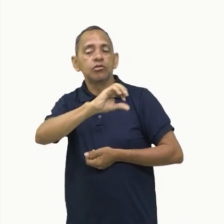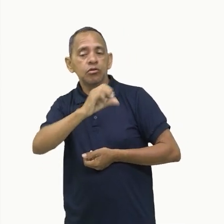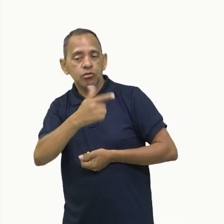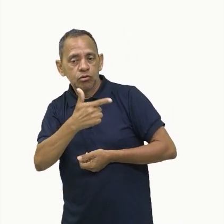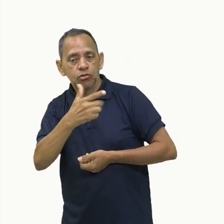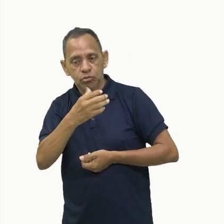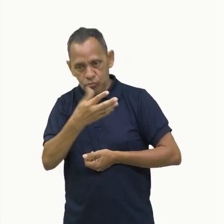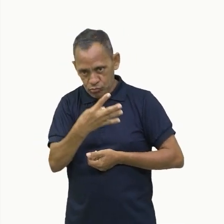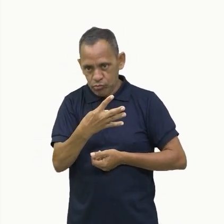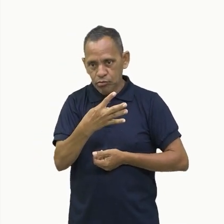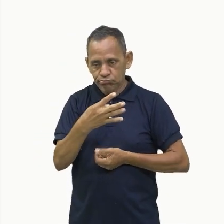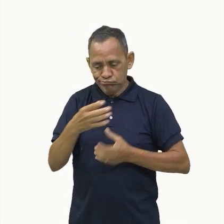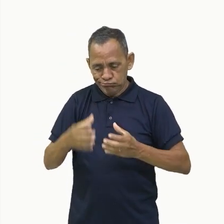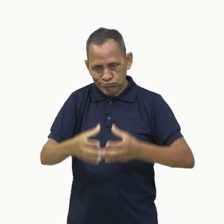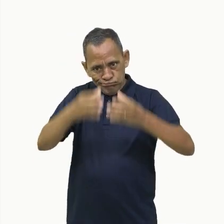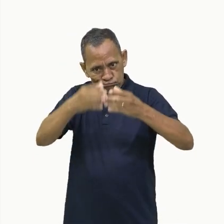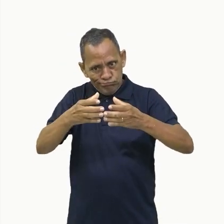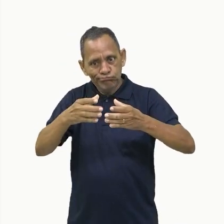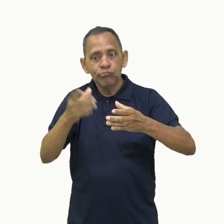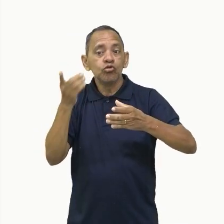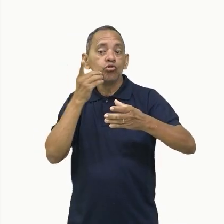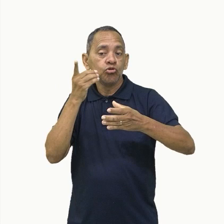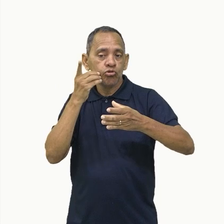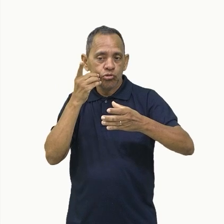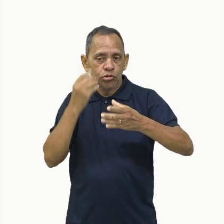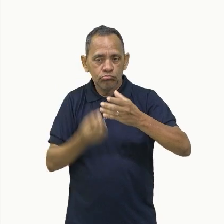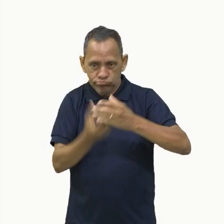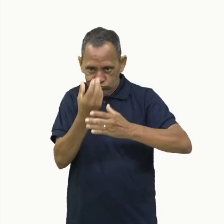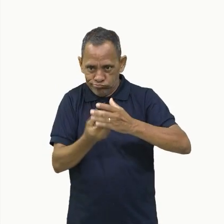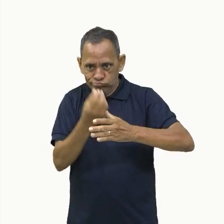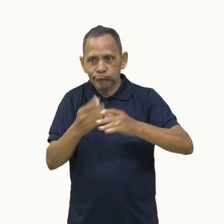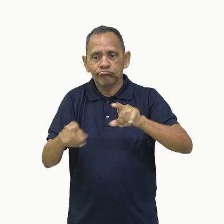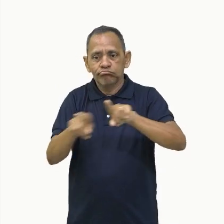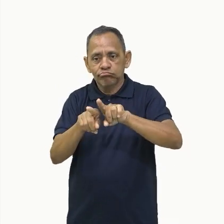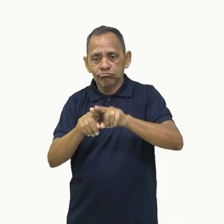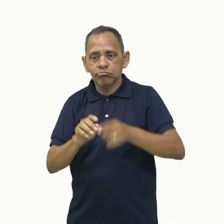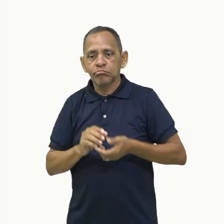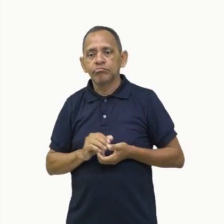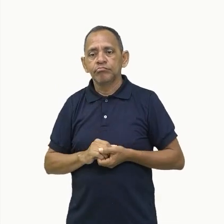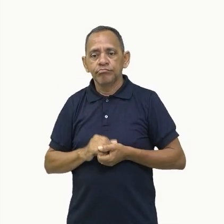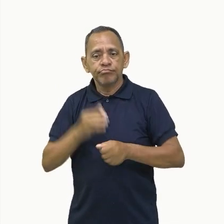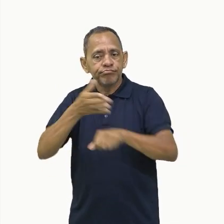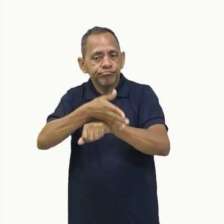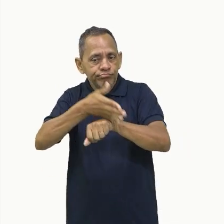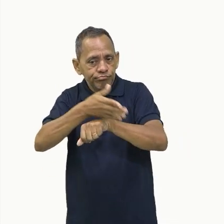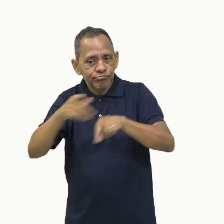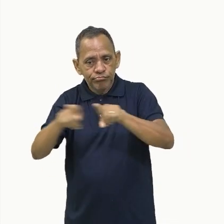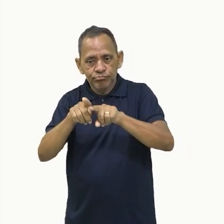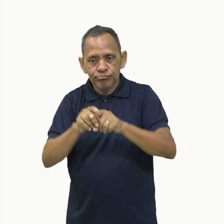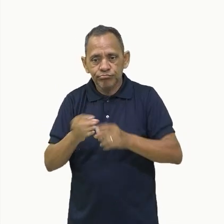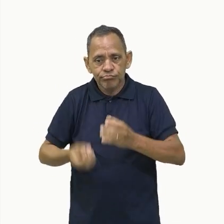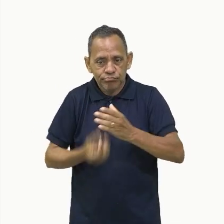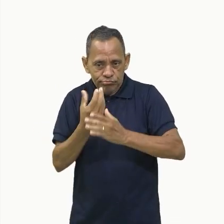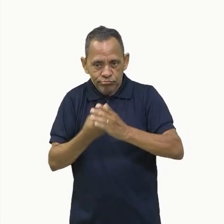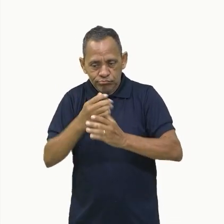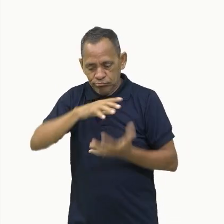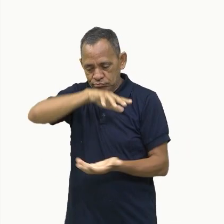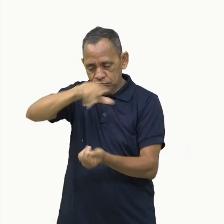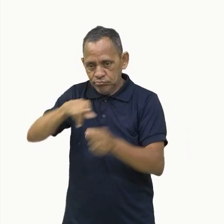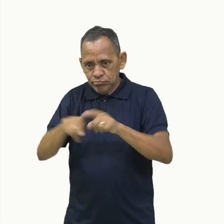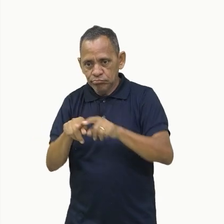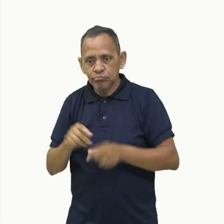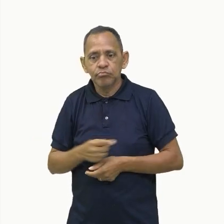924 barris por dia, tá? A participação na produção global fica em torno